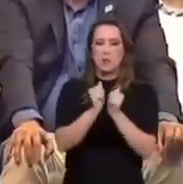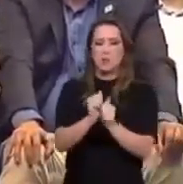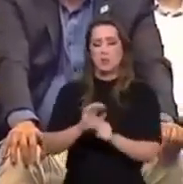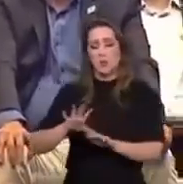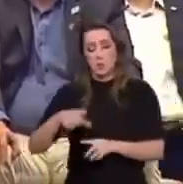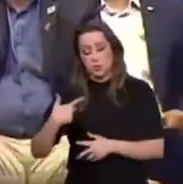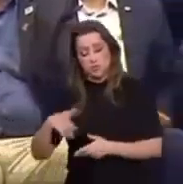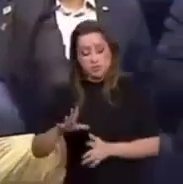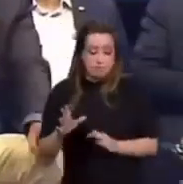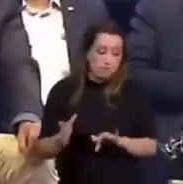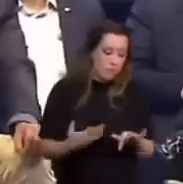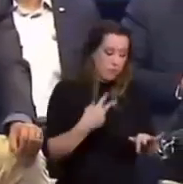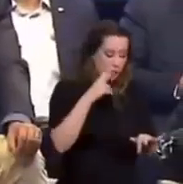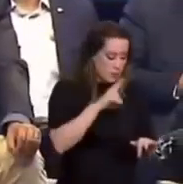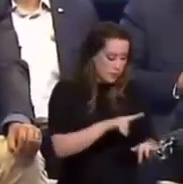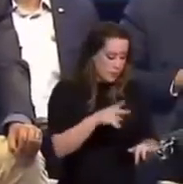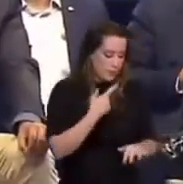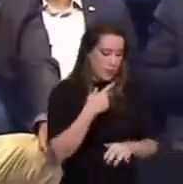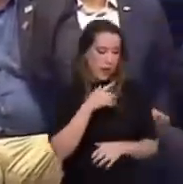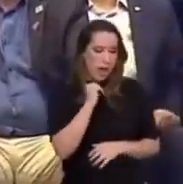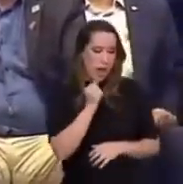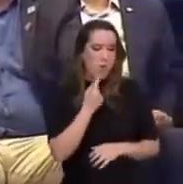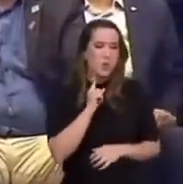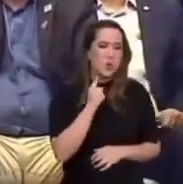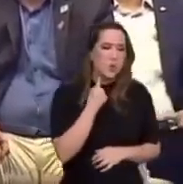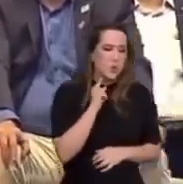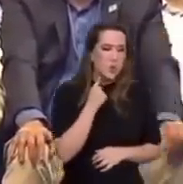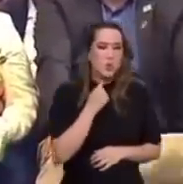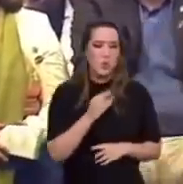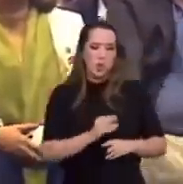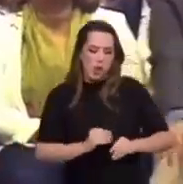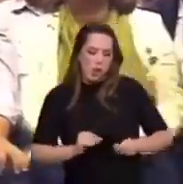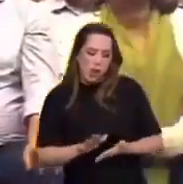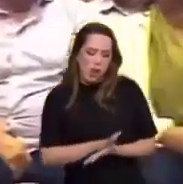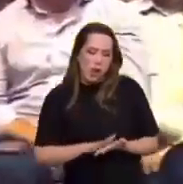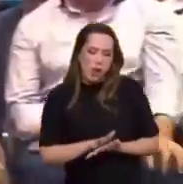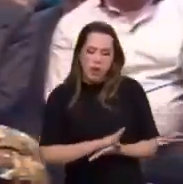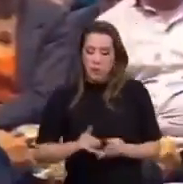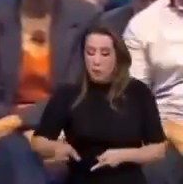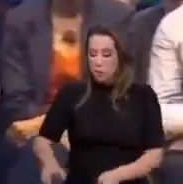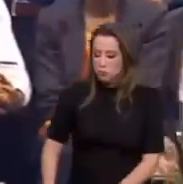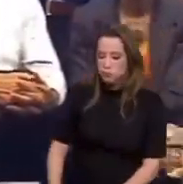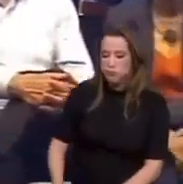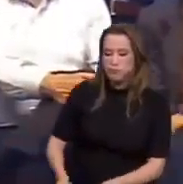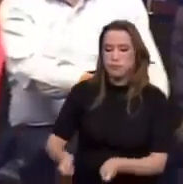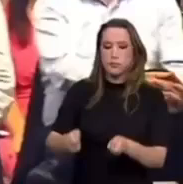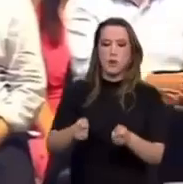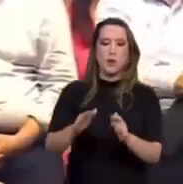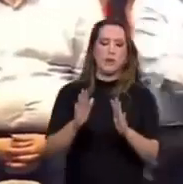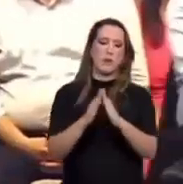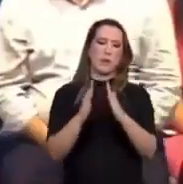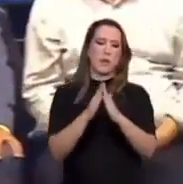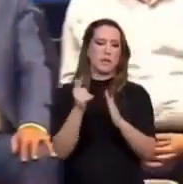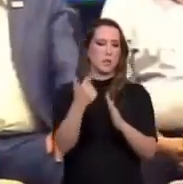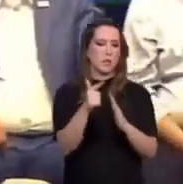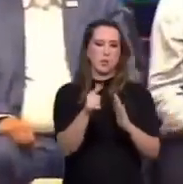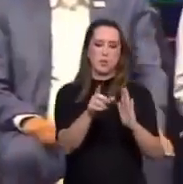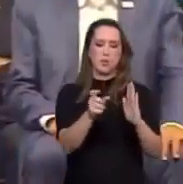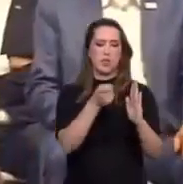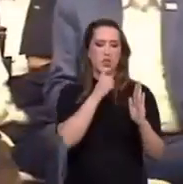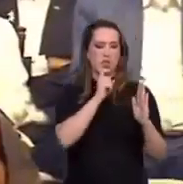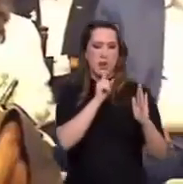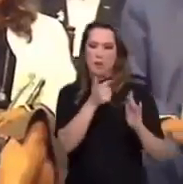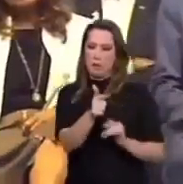pegava aquela água cheia de sujeira, água barrenta, levava para casa, não tinha geladeira. A